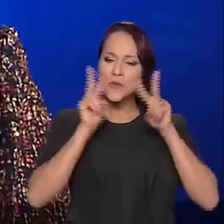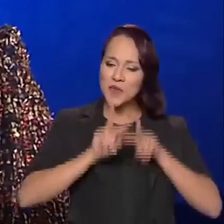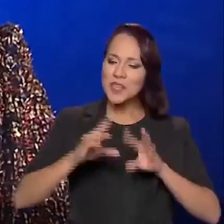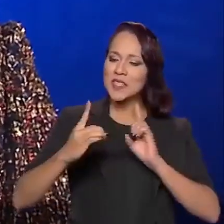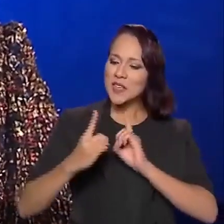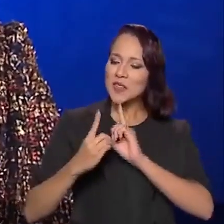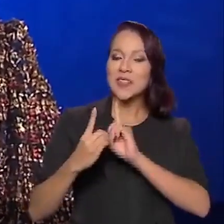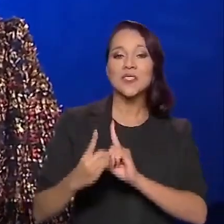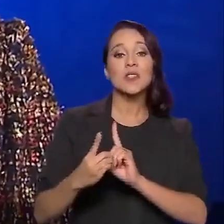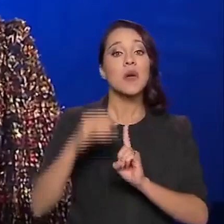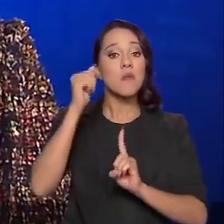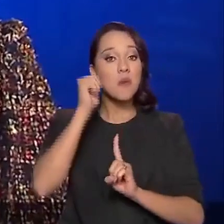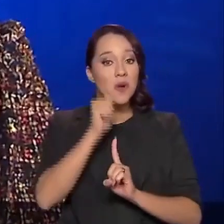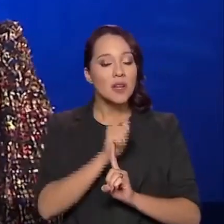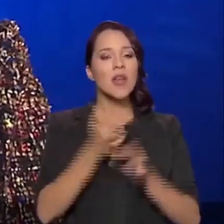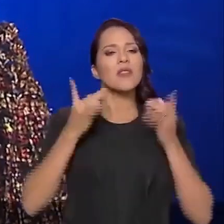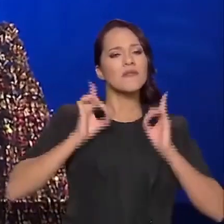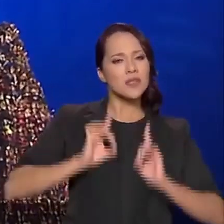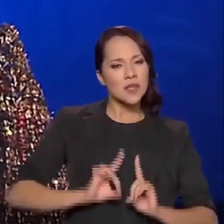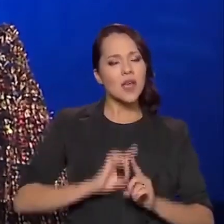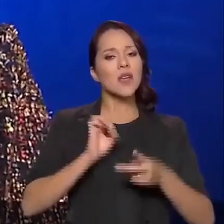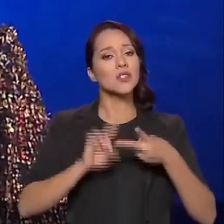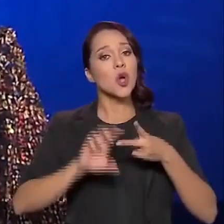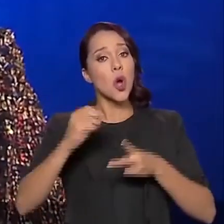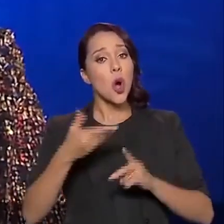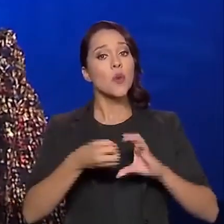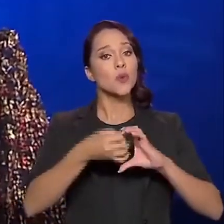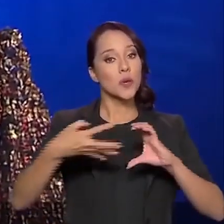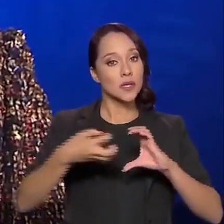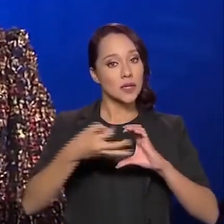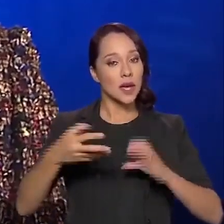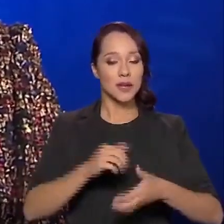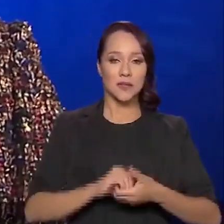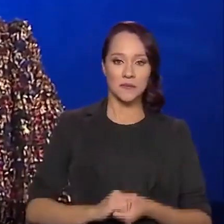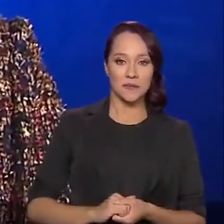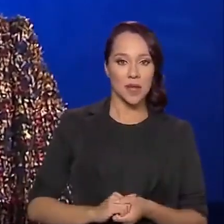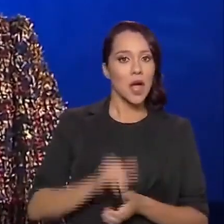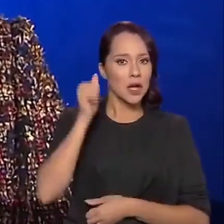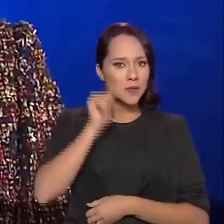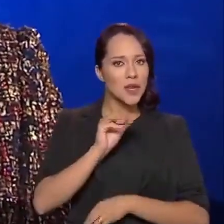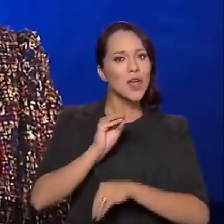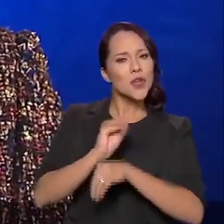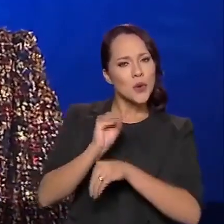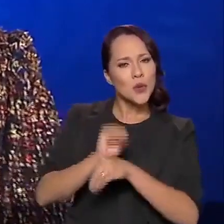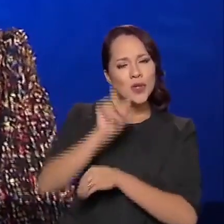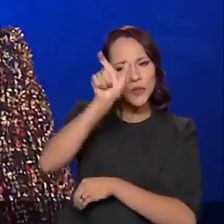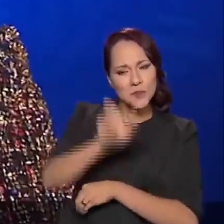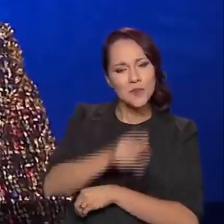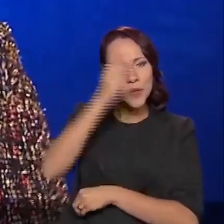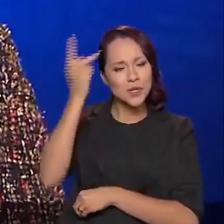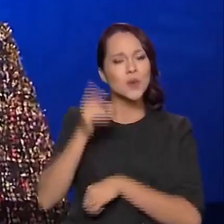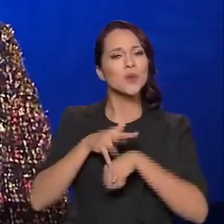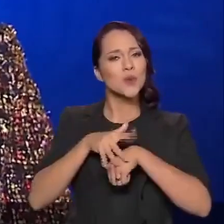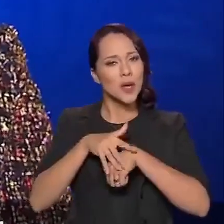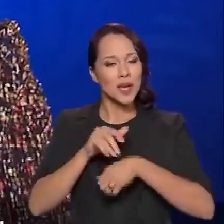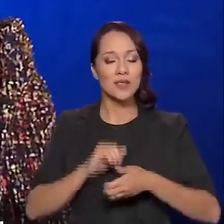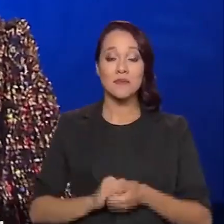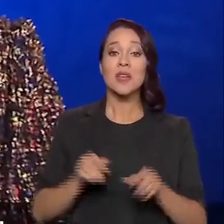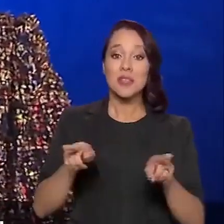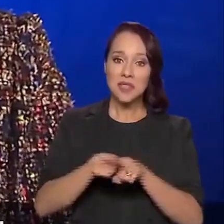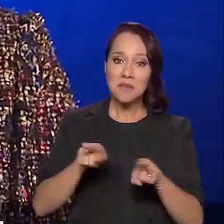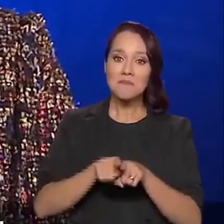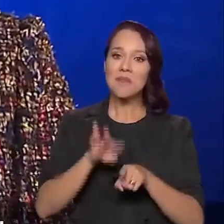vistas e atendidas as mulheres com deficiência ou doença rara. As que cuidam de alguém com